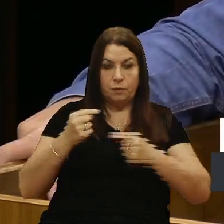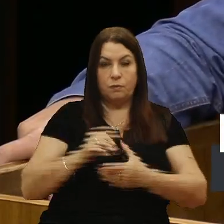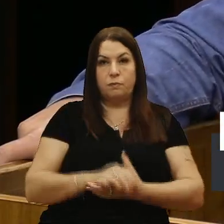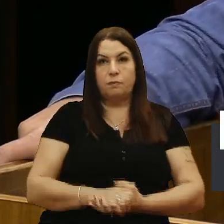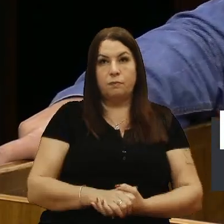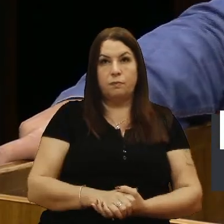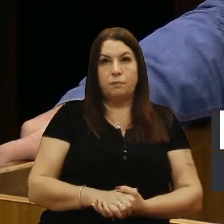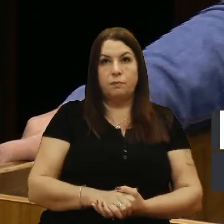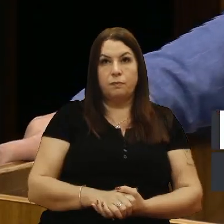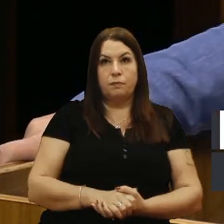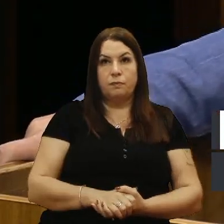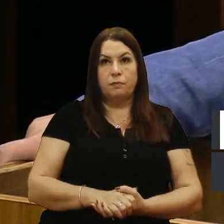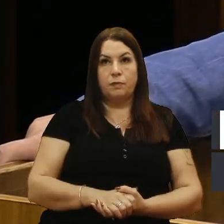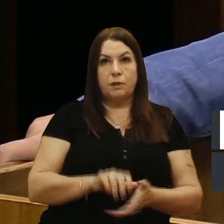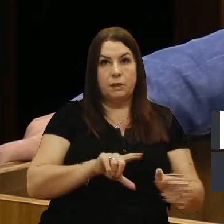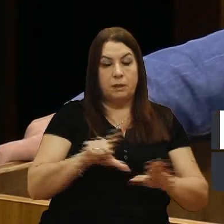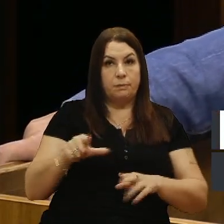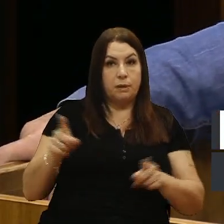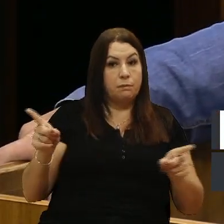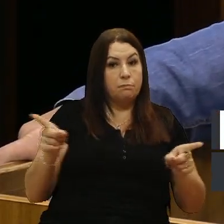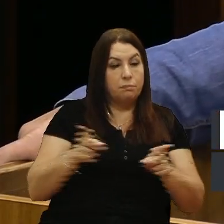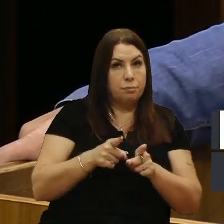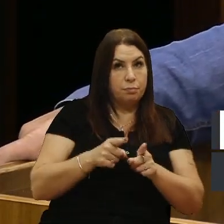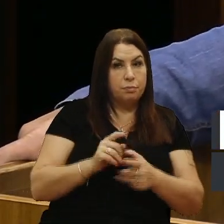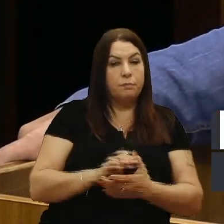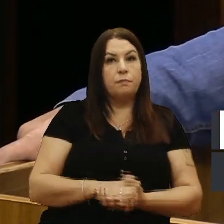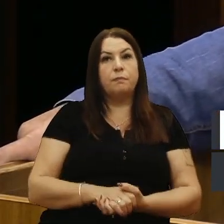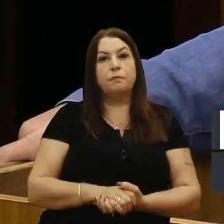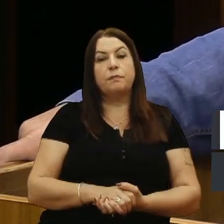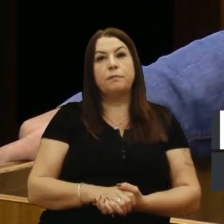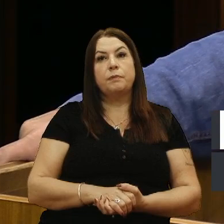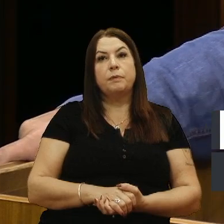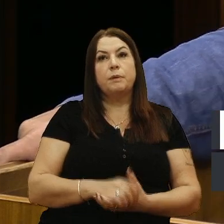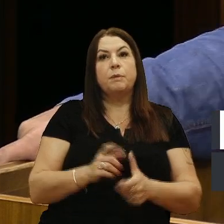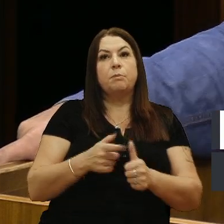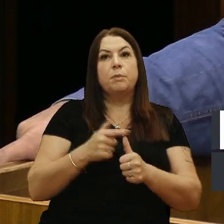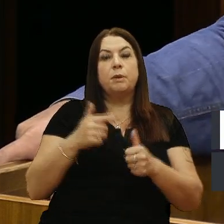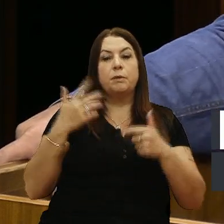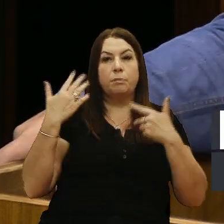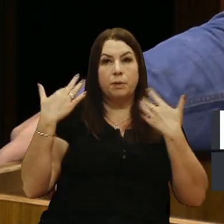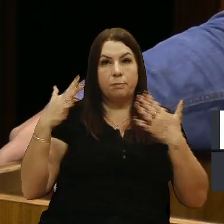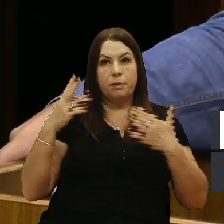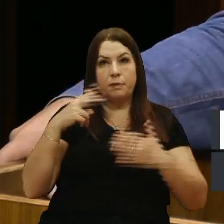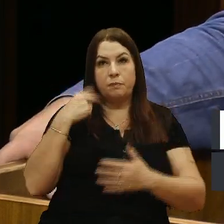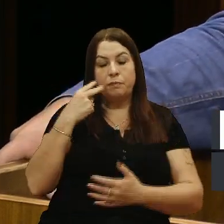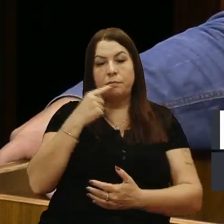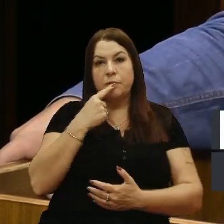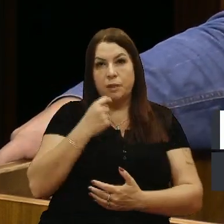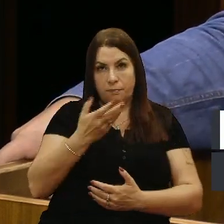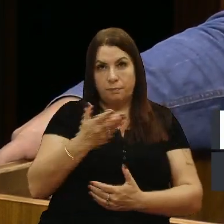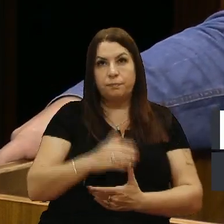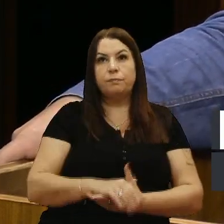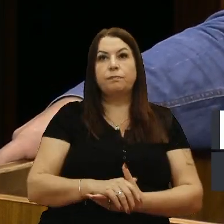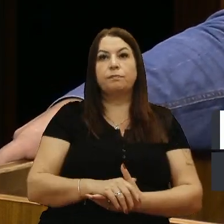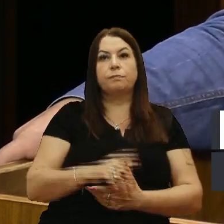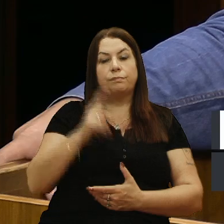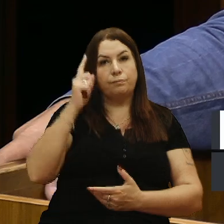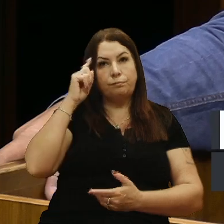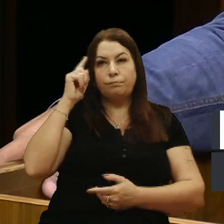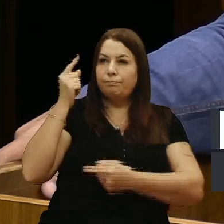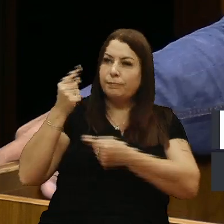discutirmos dessa semana, que é mais curta. Mas primeiro, parabenizar a vereadora Rose Frigieri por essa